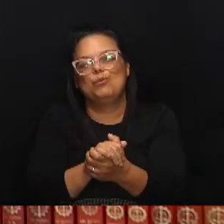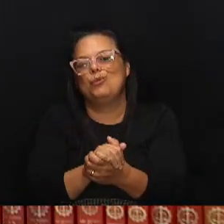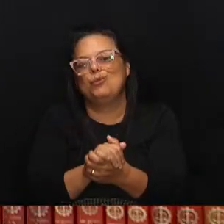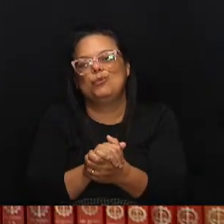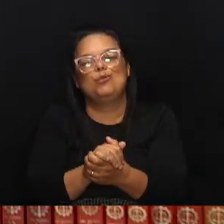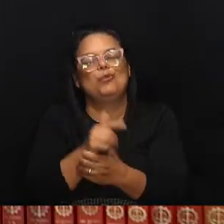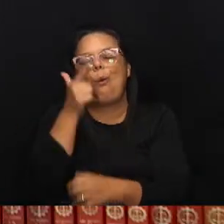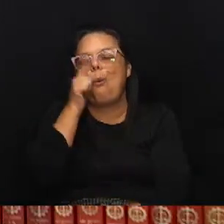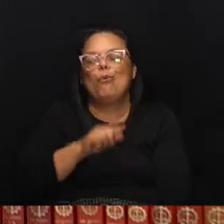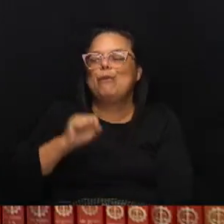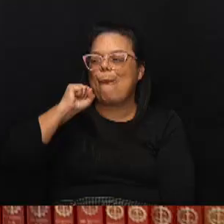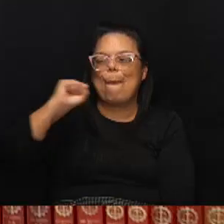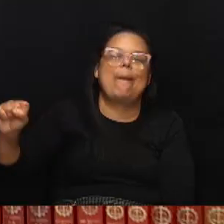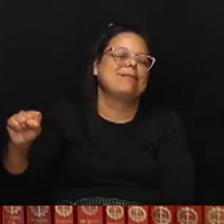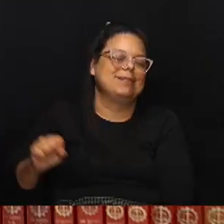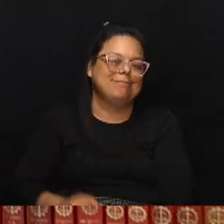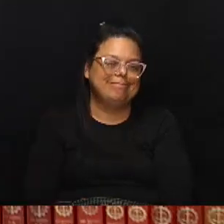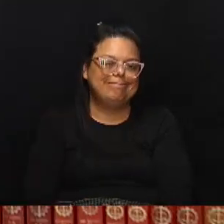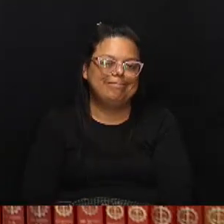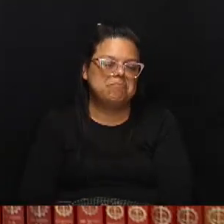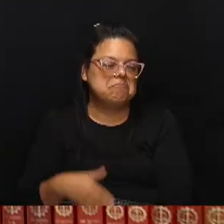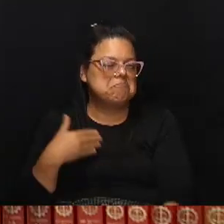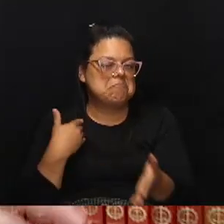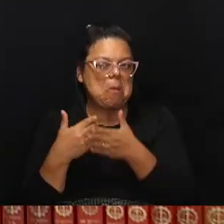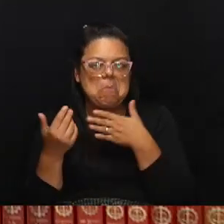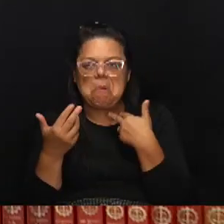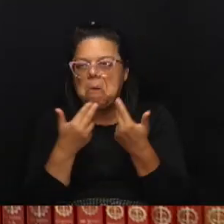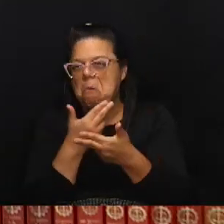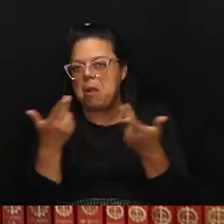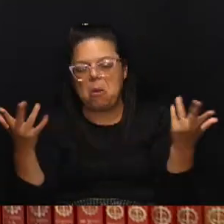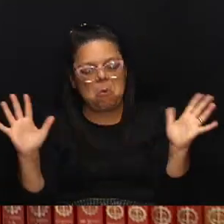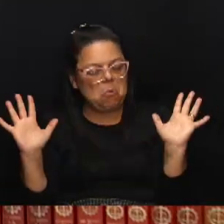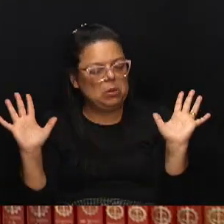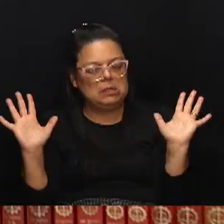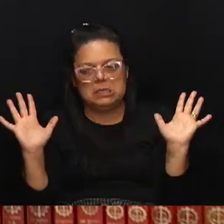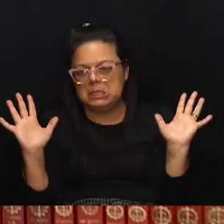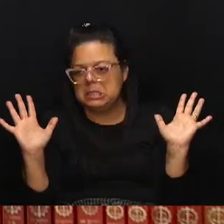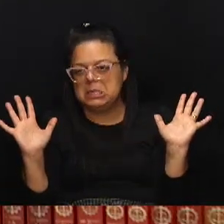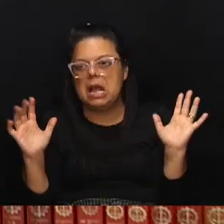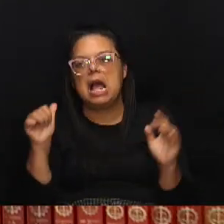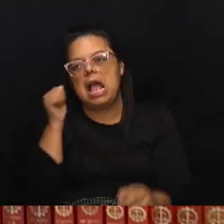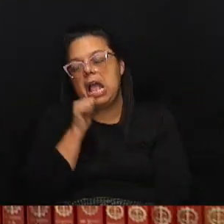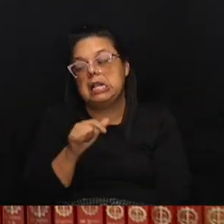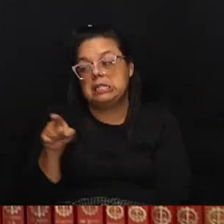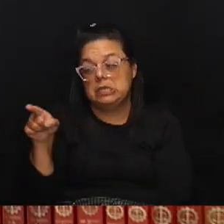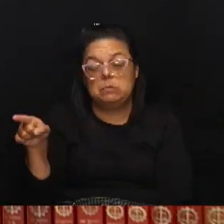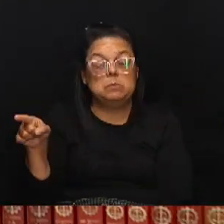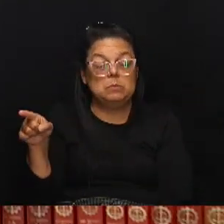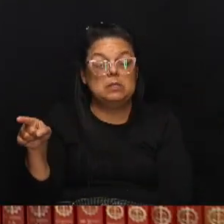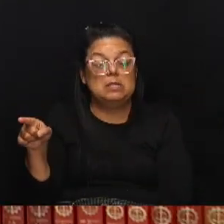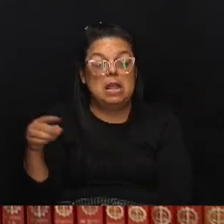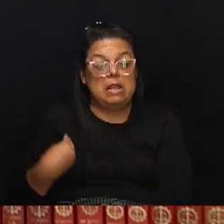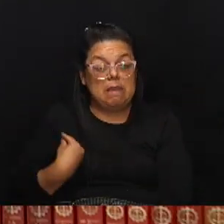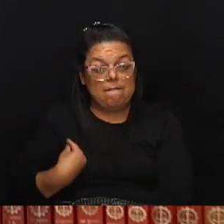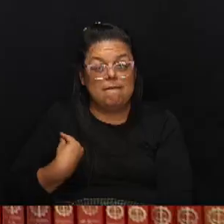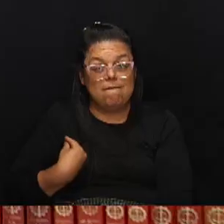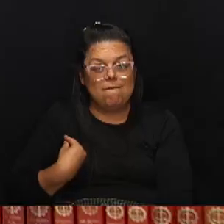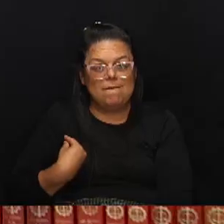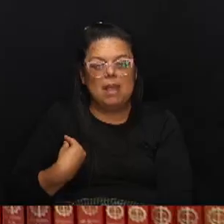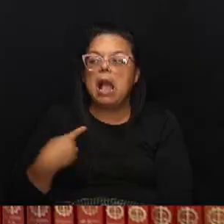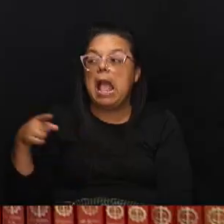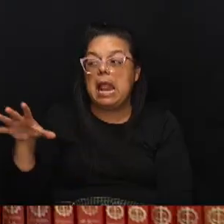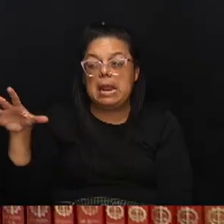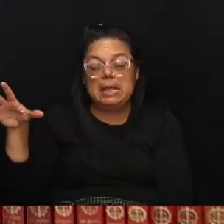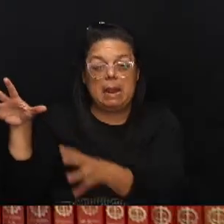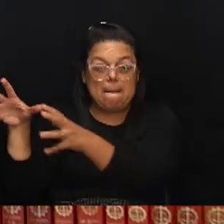assassinar. Por alguma razão externa, essas mulheres que sobreviviam, elas eram